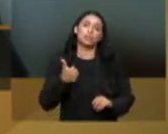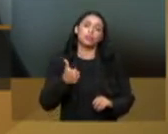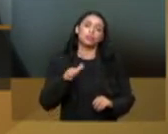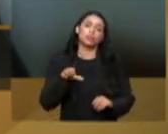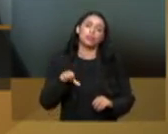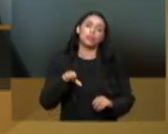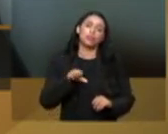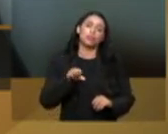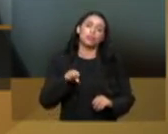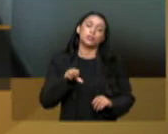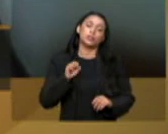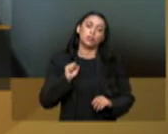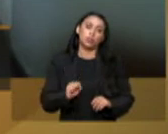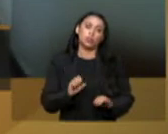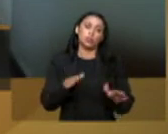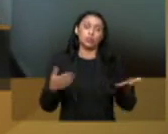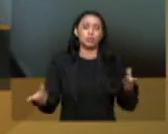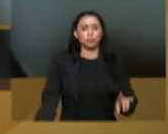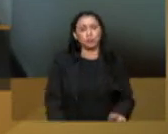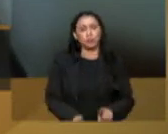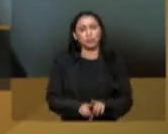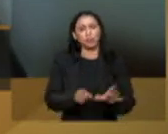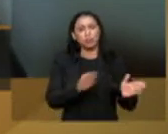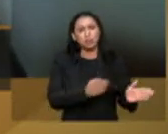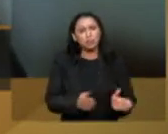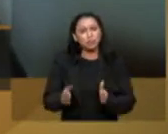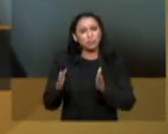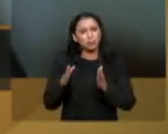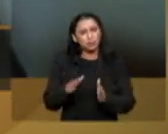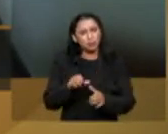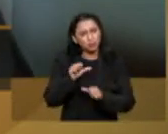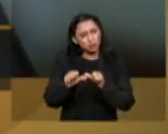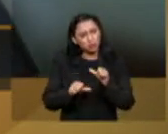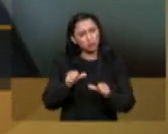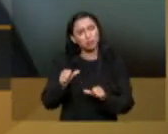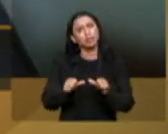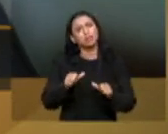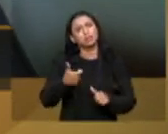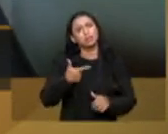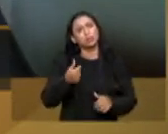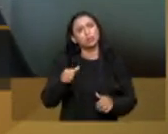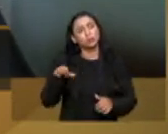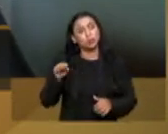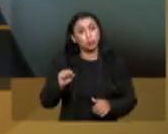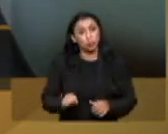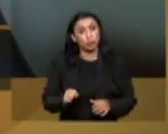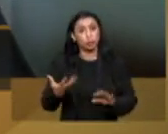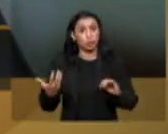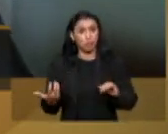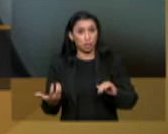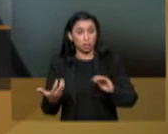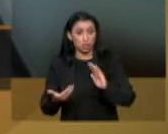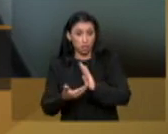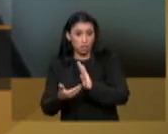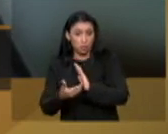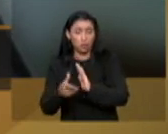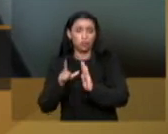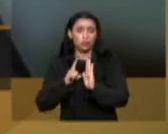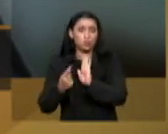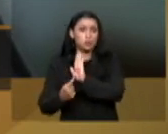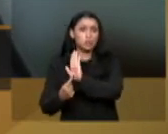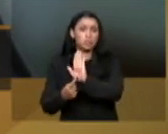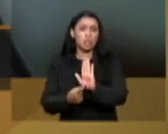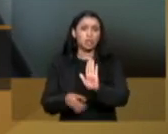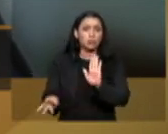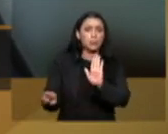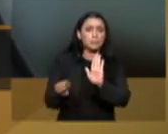9.817/98, atual. Também durante a tramitação da MP 413/2008, na Câmara dos Deputados, foram